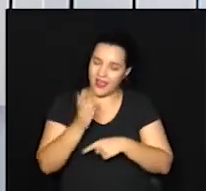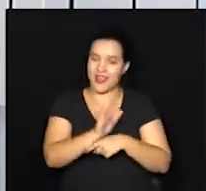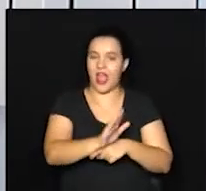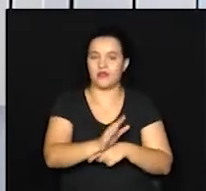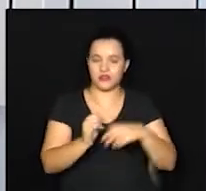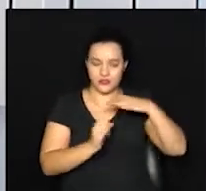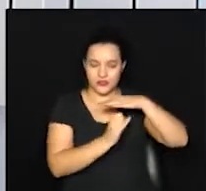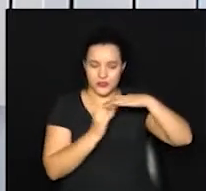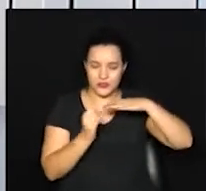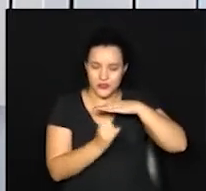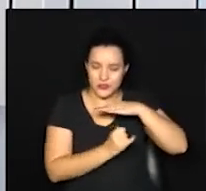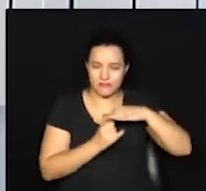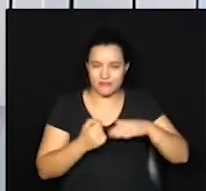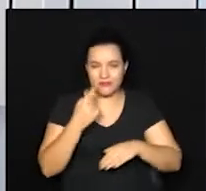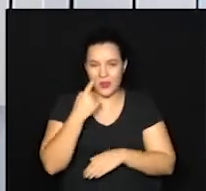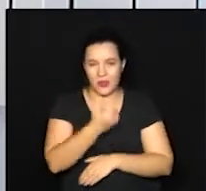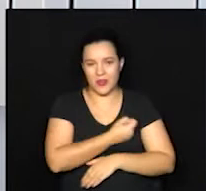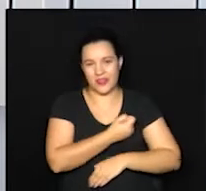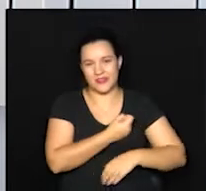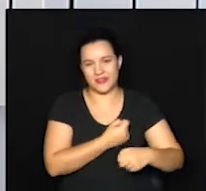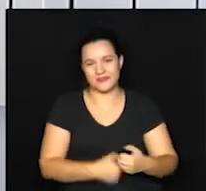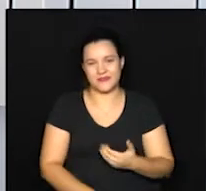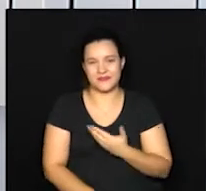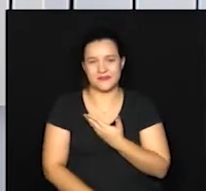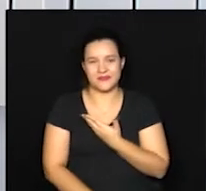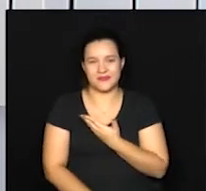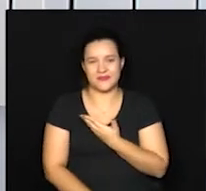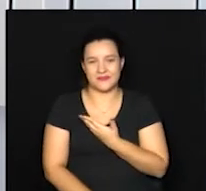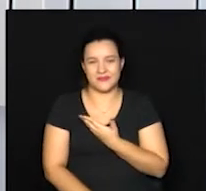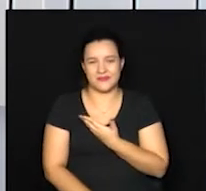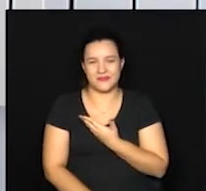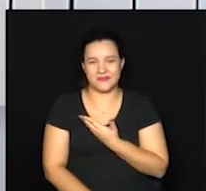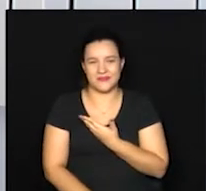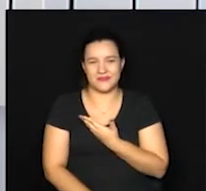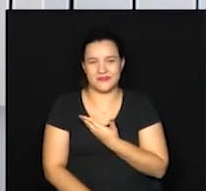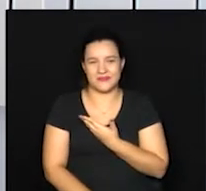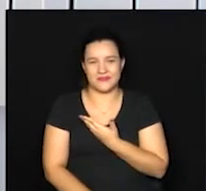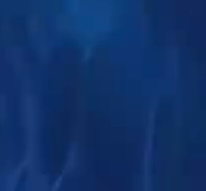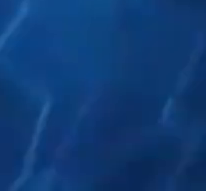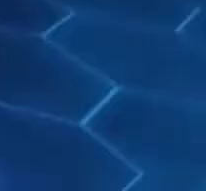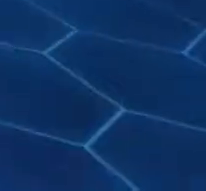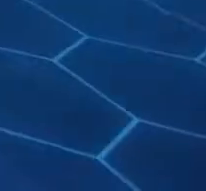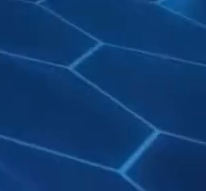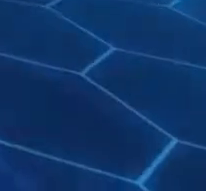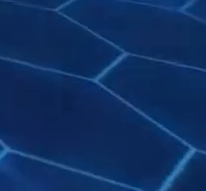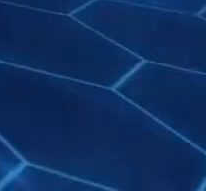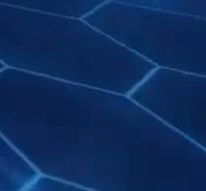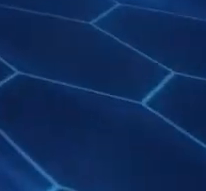19-DDD-9-7408-1679, 9-7408-1679.